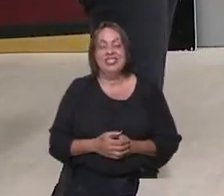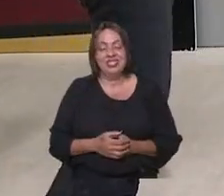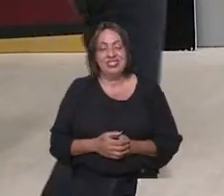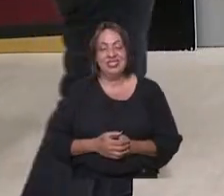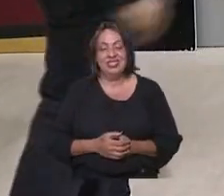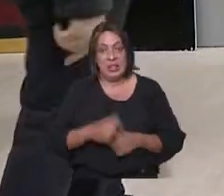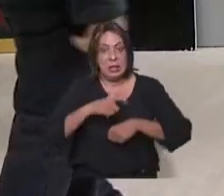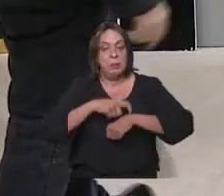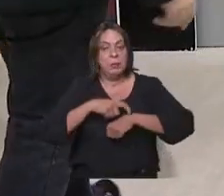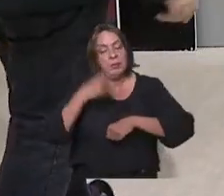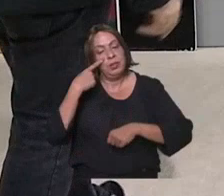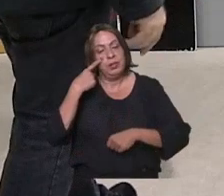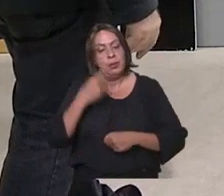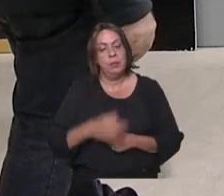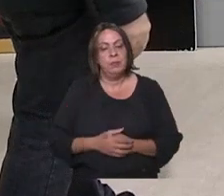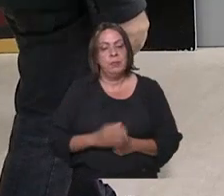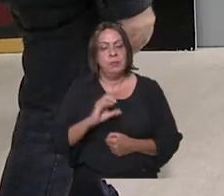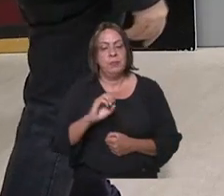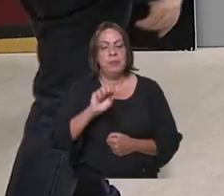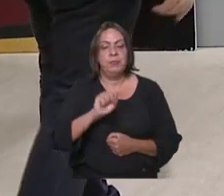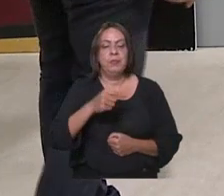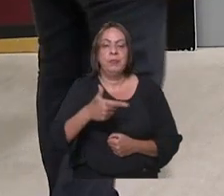lá, dá tempo, dá uma olhada aí, ó.